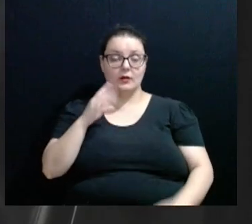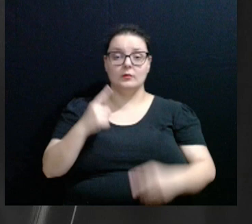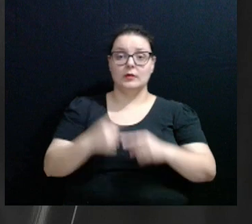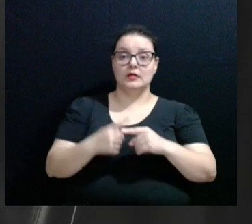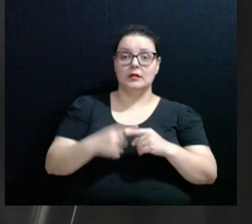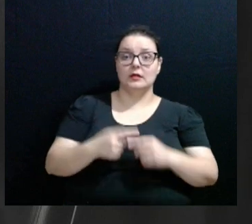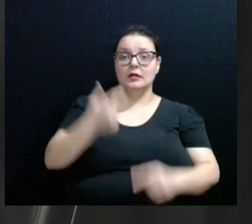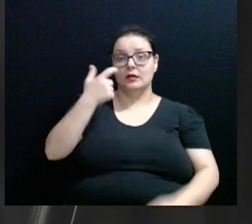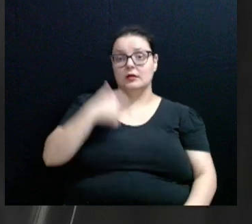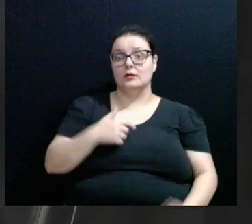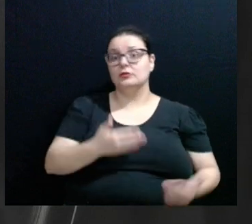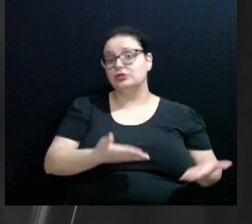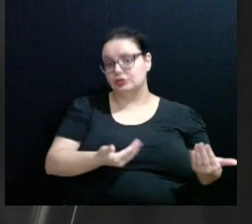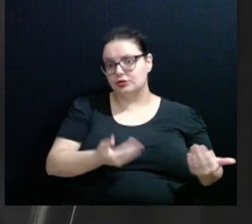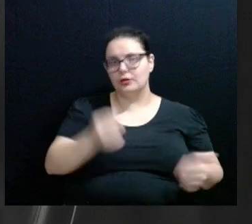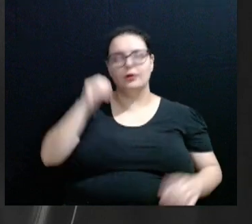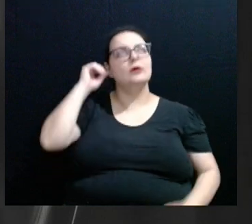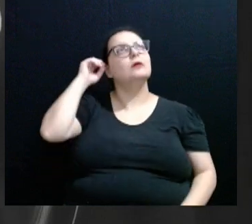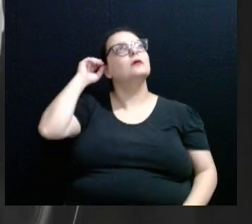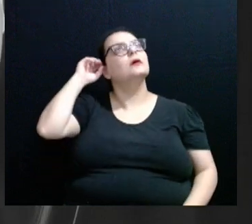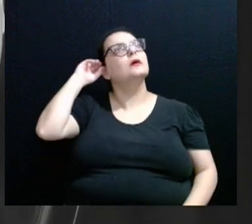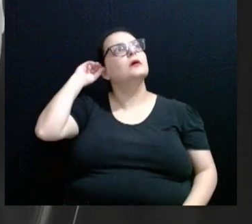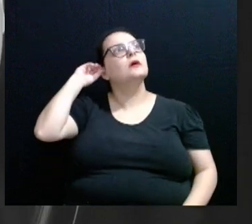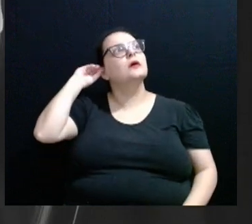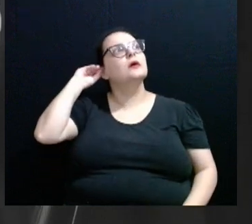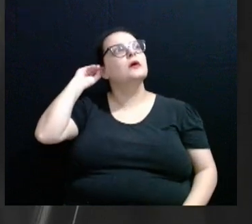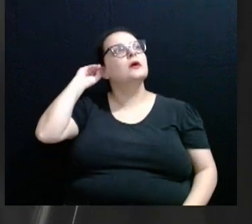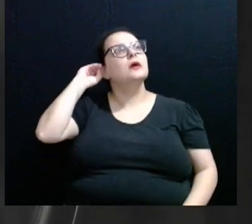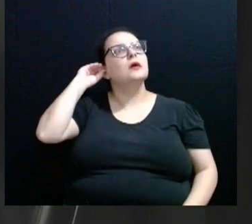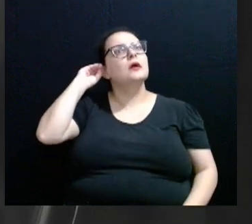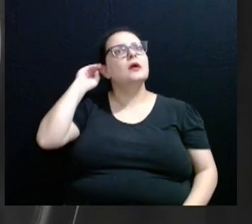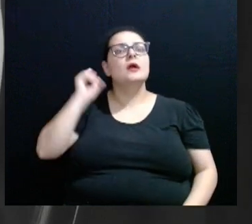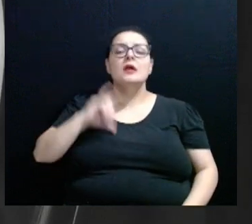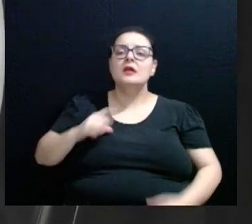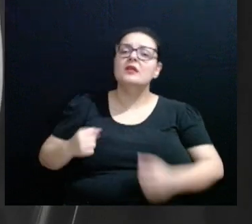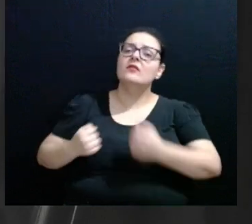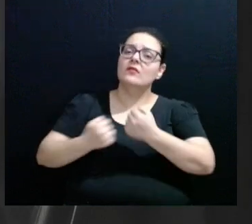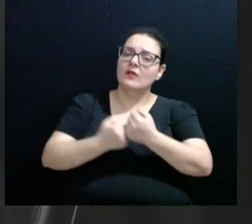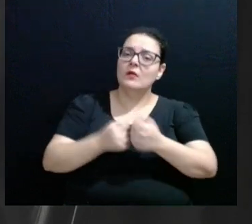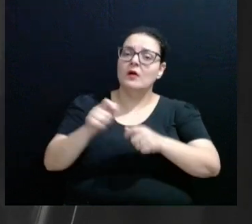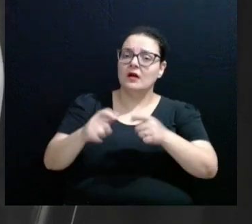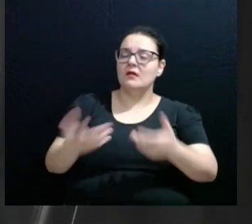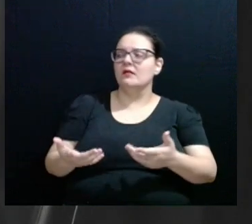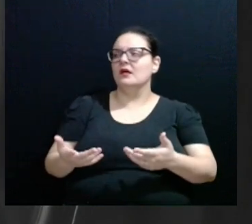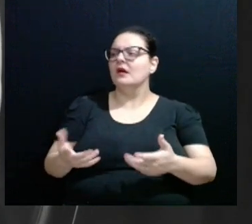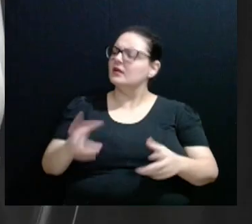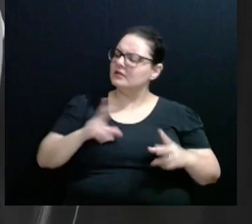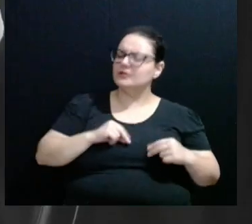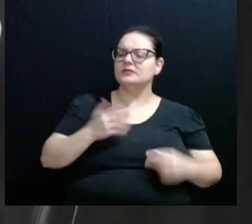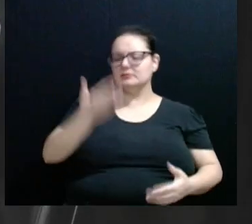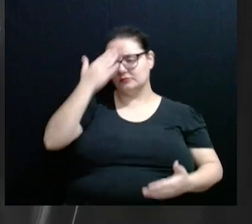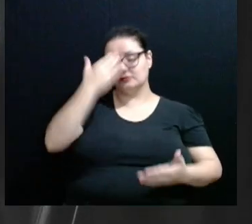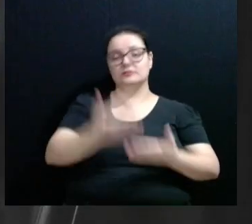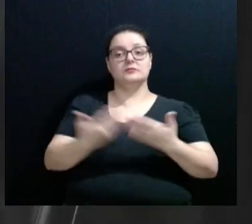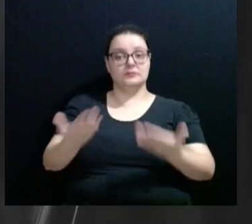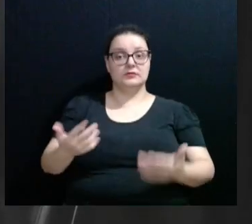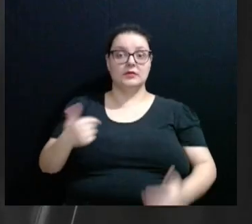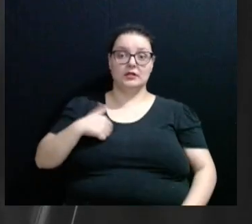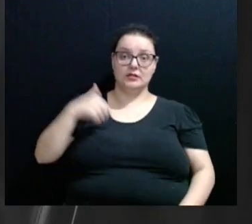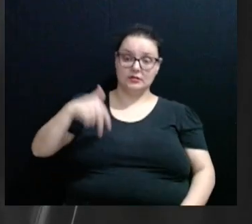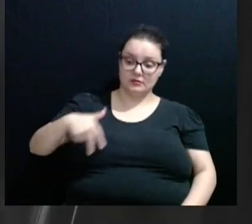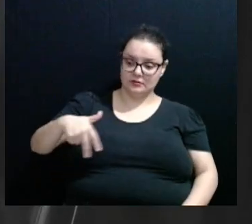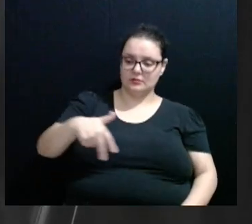era novo e eu tive o apoio das pessoas. Falei assim, poxa, vamos dar apoio para ele. E a partir daí eu me tornei